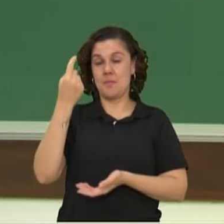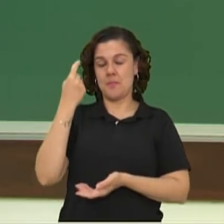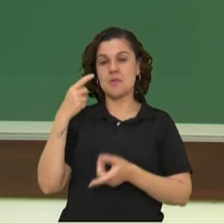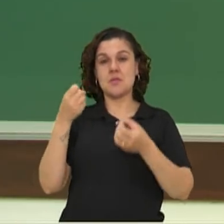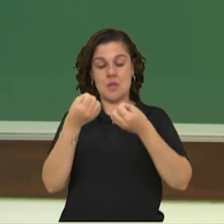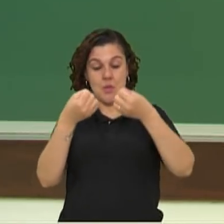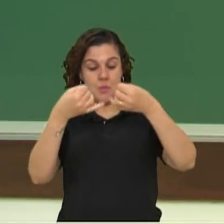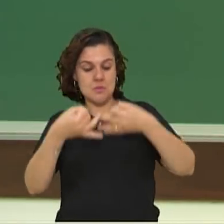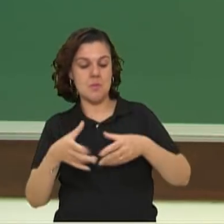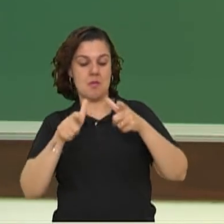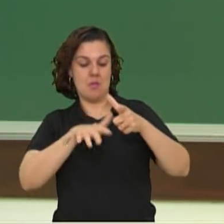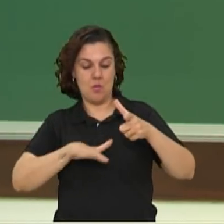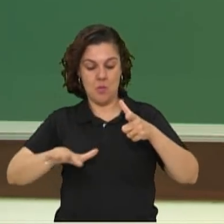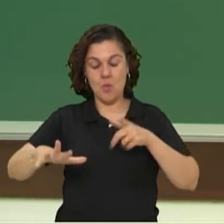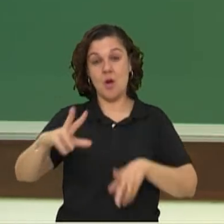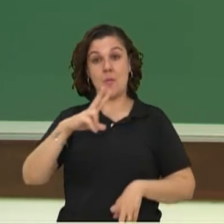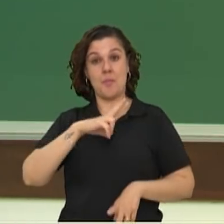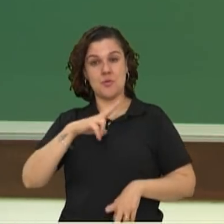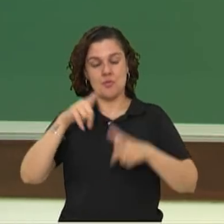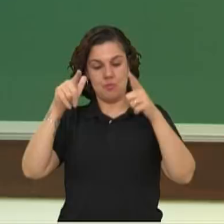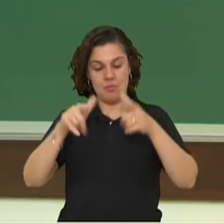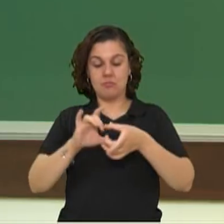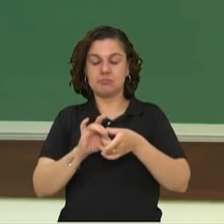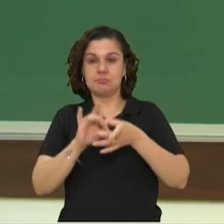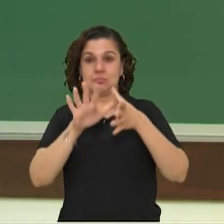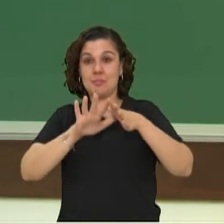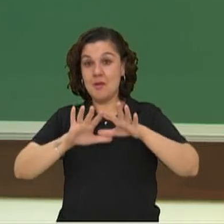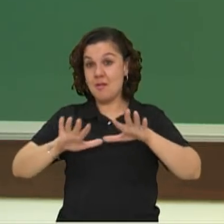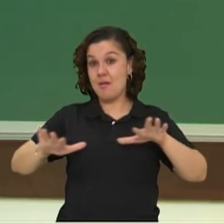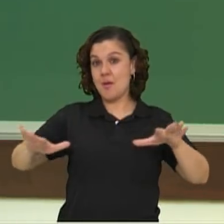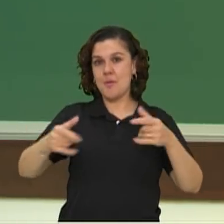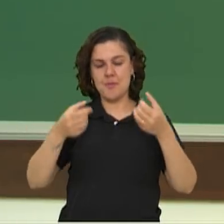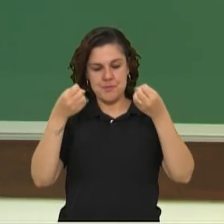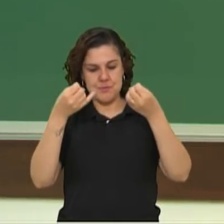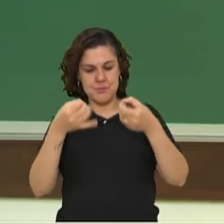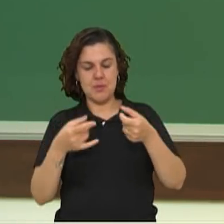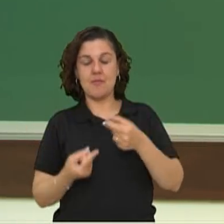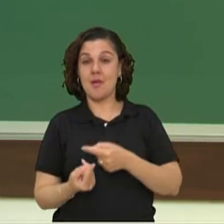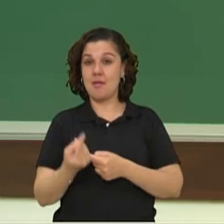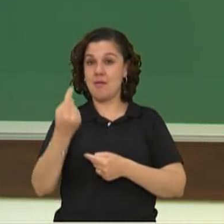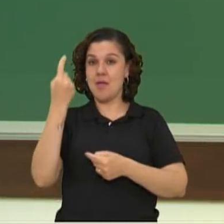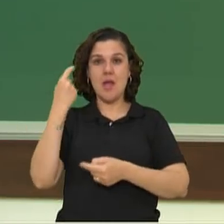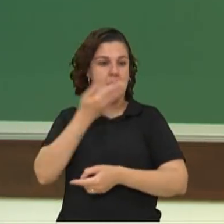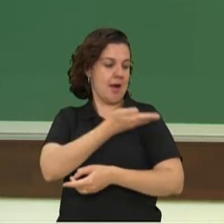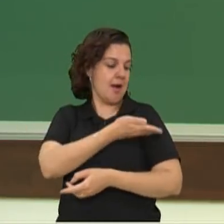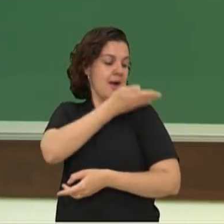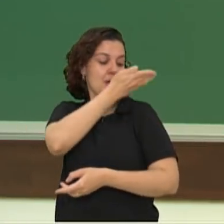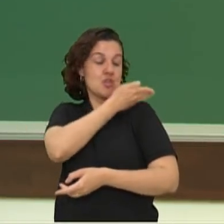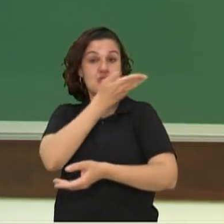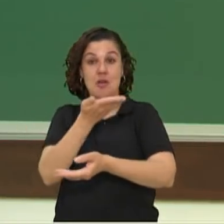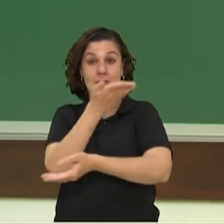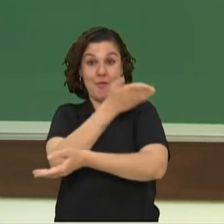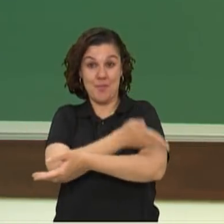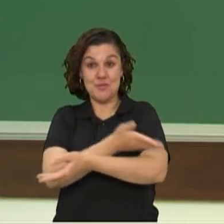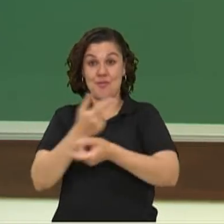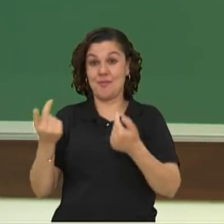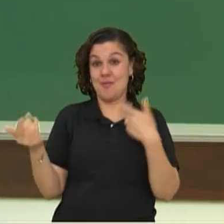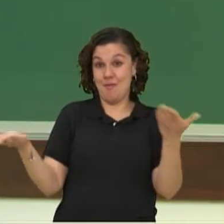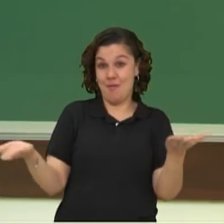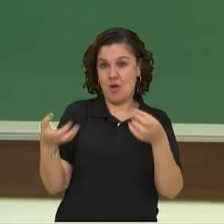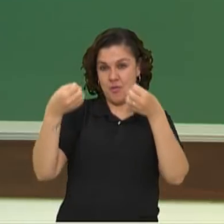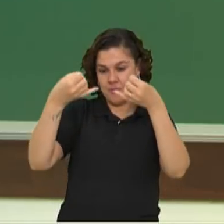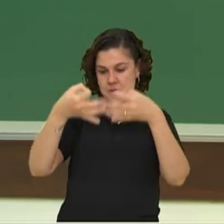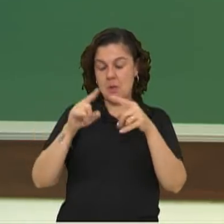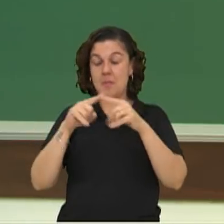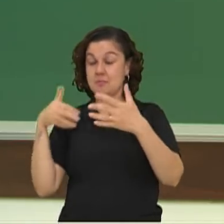espaço público e privado, quando falamos da questão da época antiga e medieval? Então agora eu vou continuar falando, só